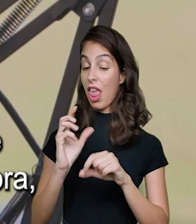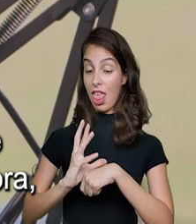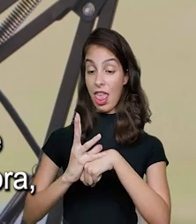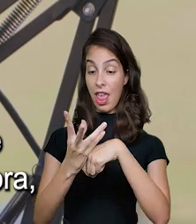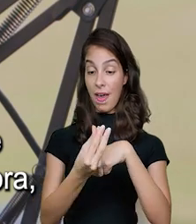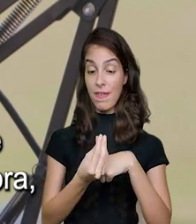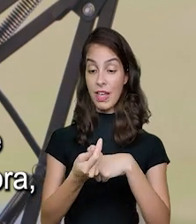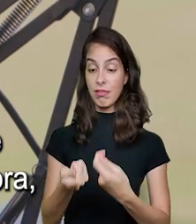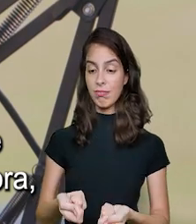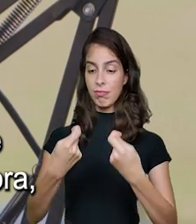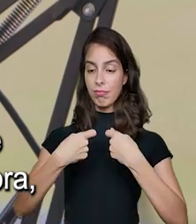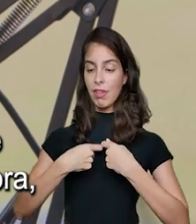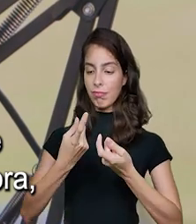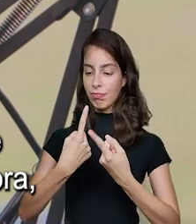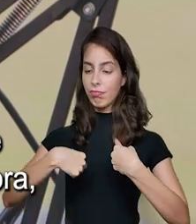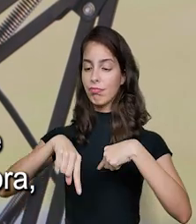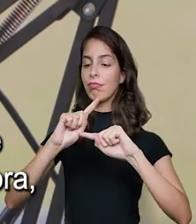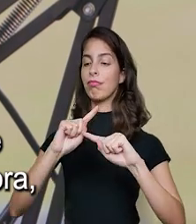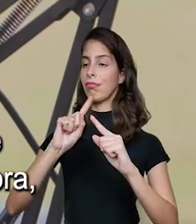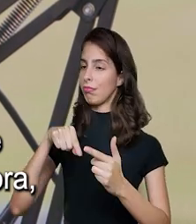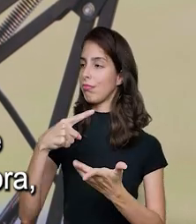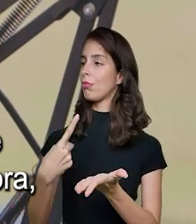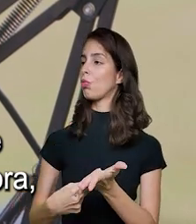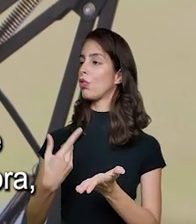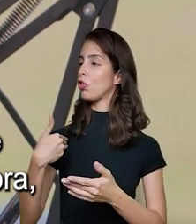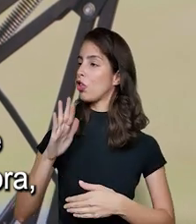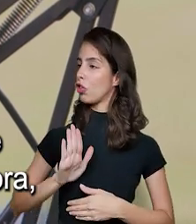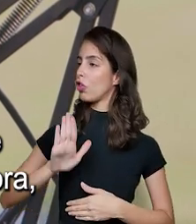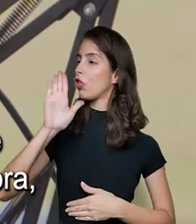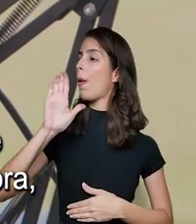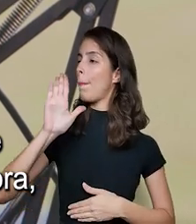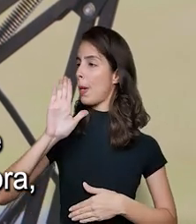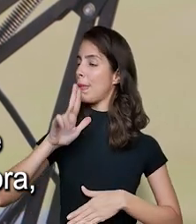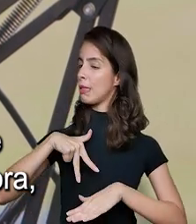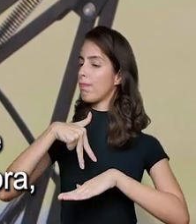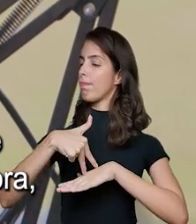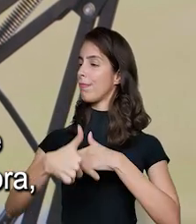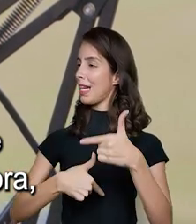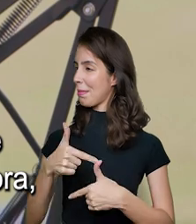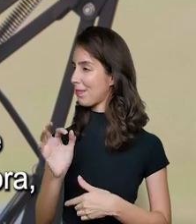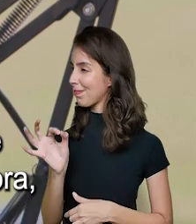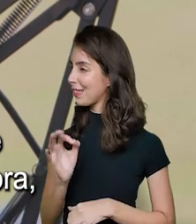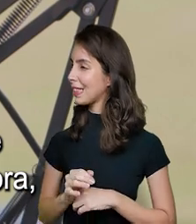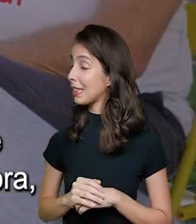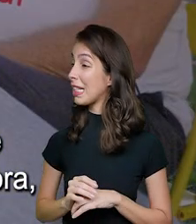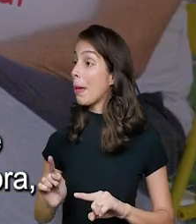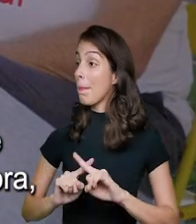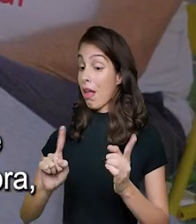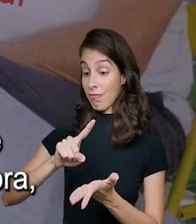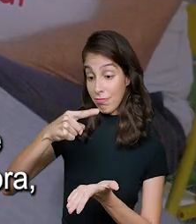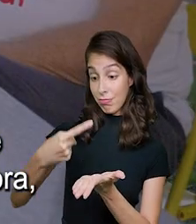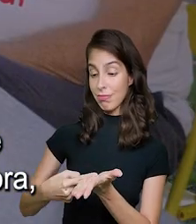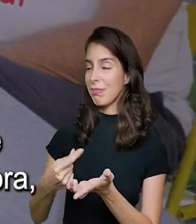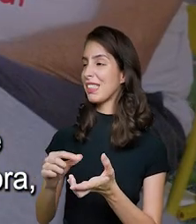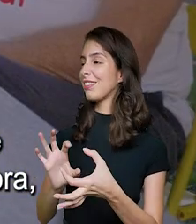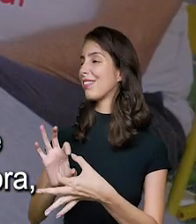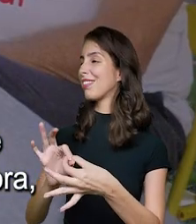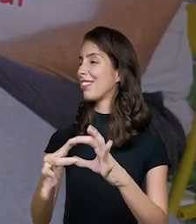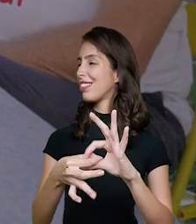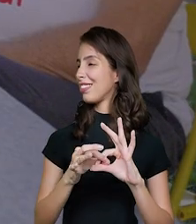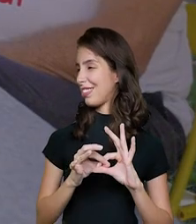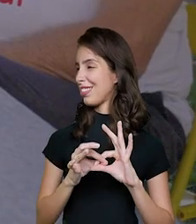tem tudo a ver com que o senhor falou agora sobre a gente se relacionar e se conectar né sobre conexão